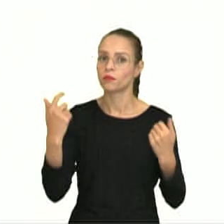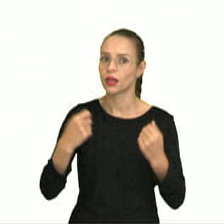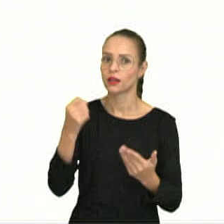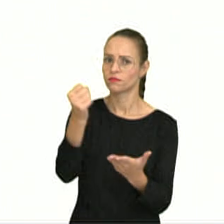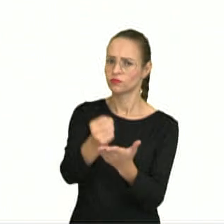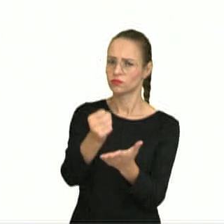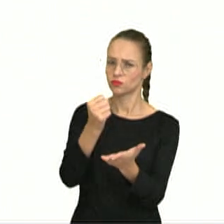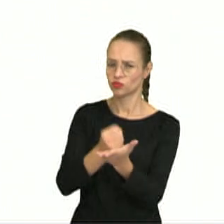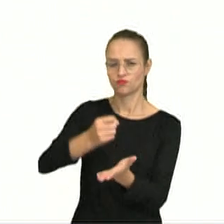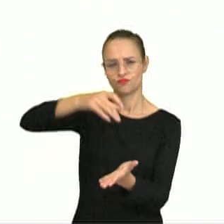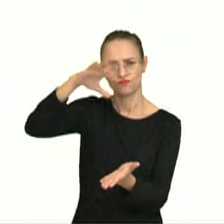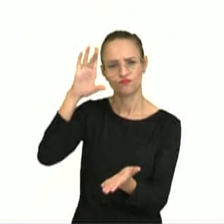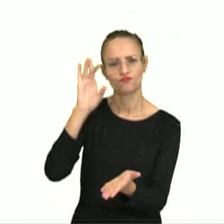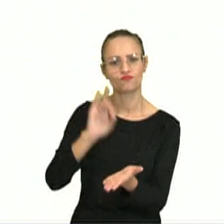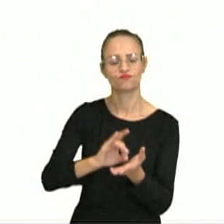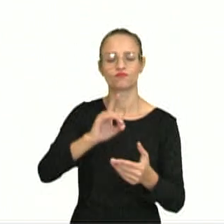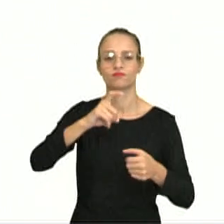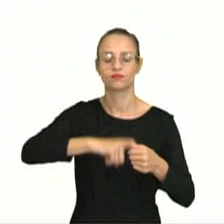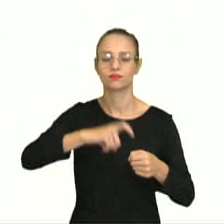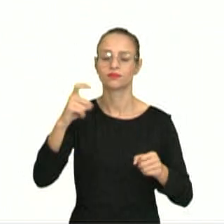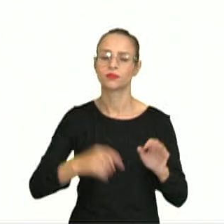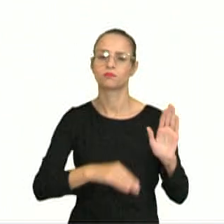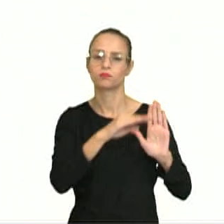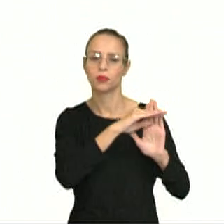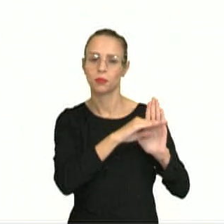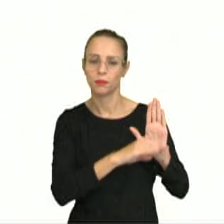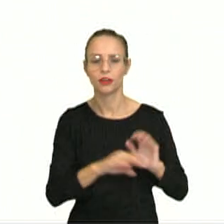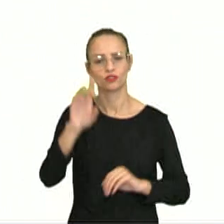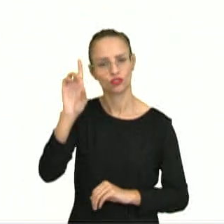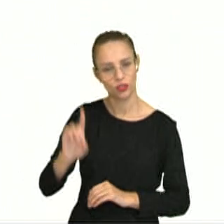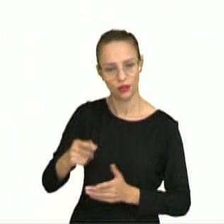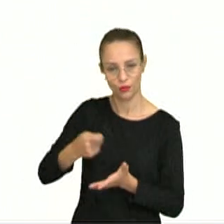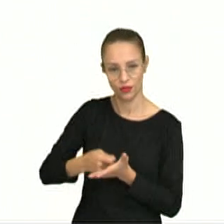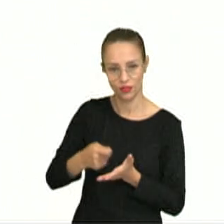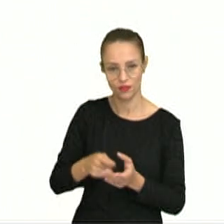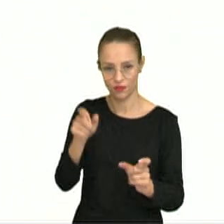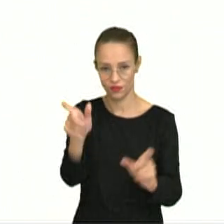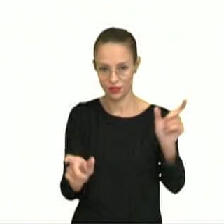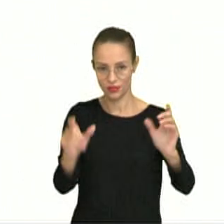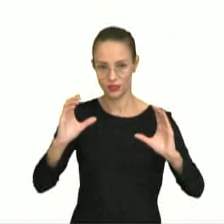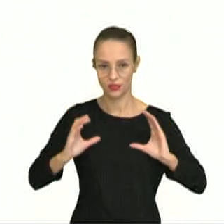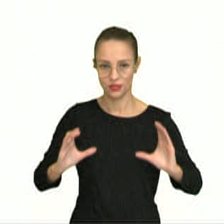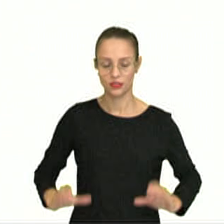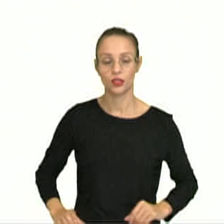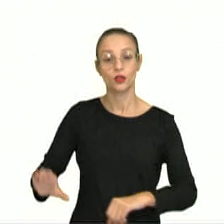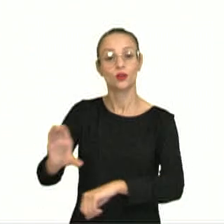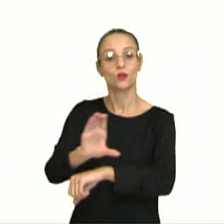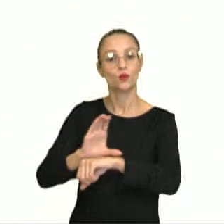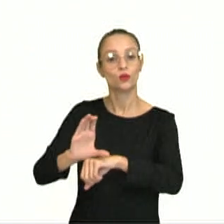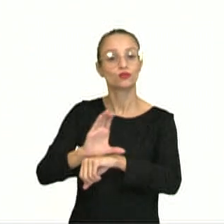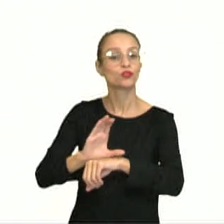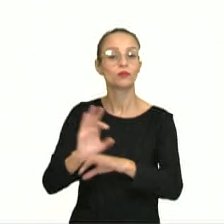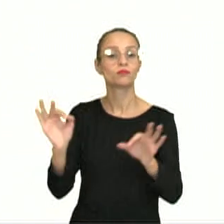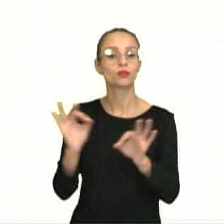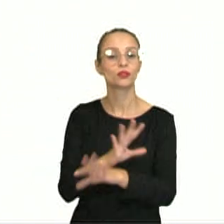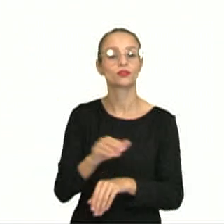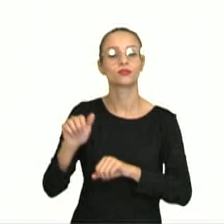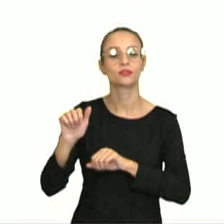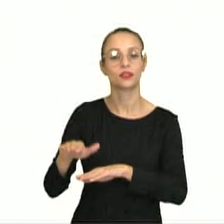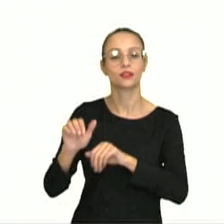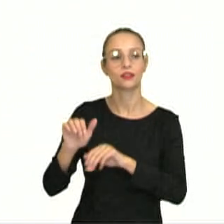essa liberdade e definir os direitos e deveres dos cidadãos. A Constituição do país vai ficar pronta em setembro